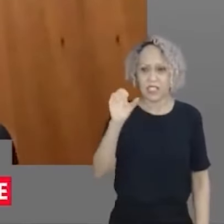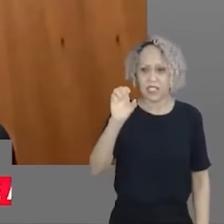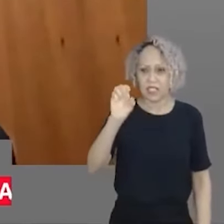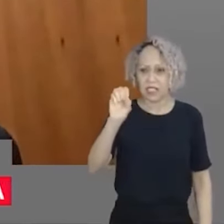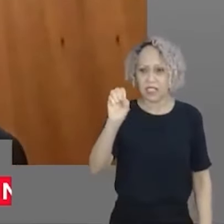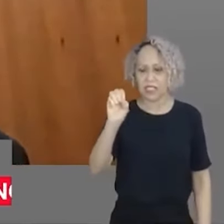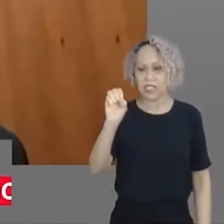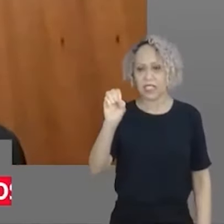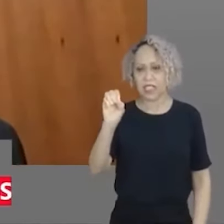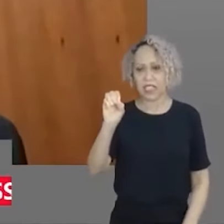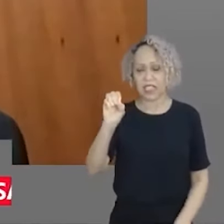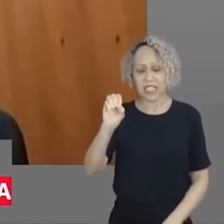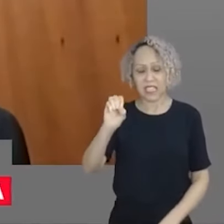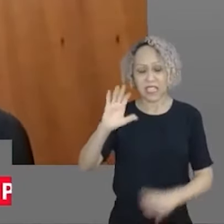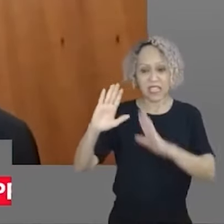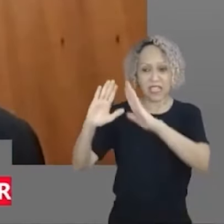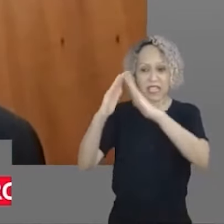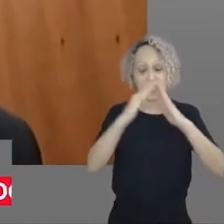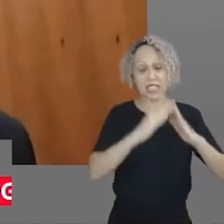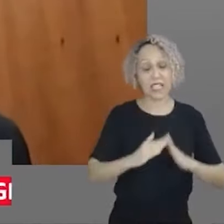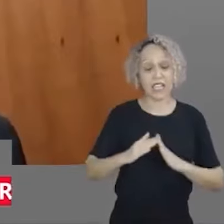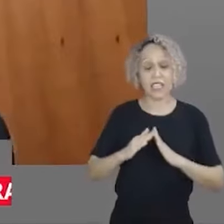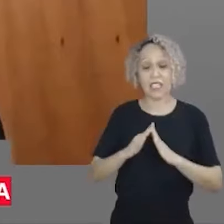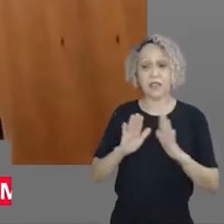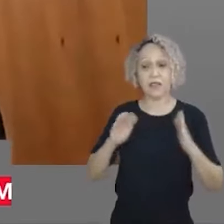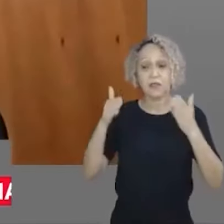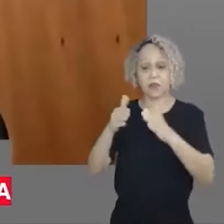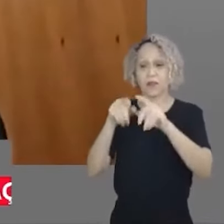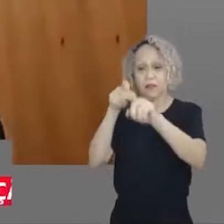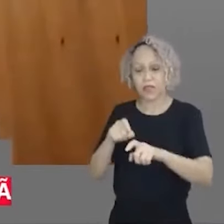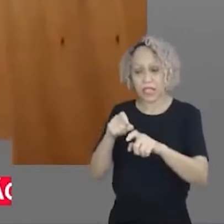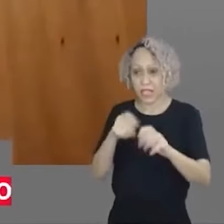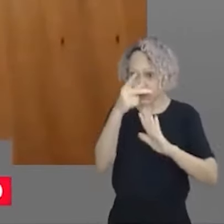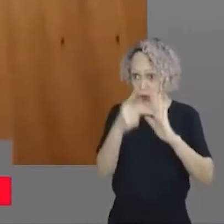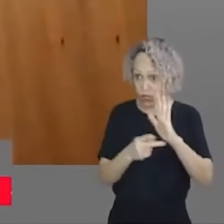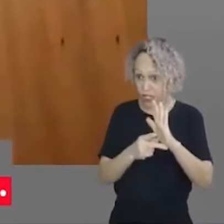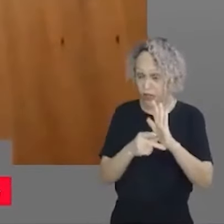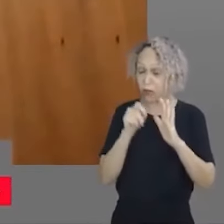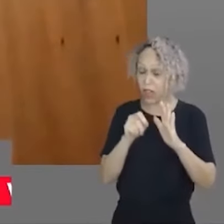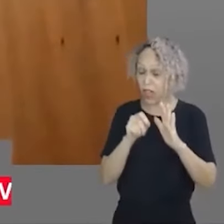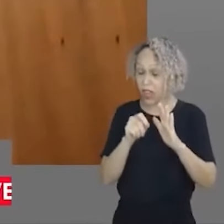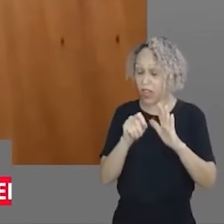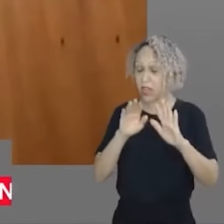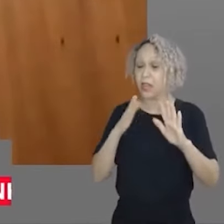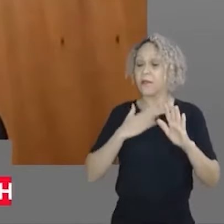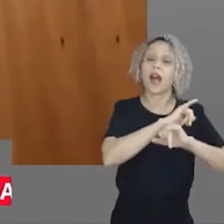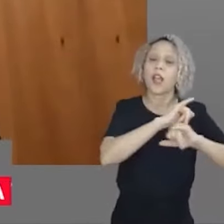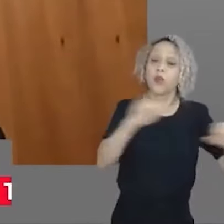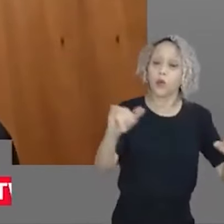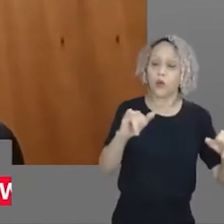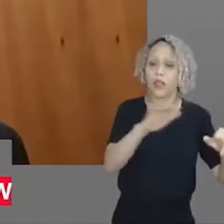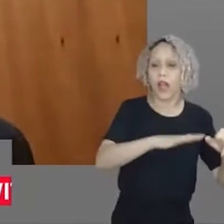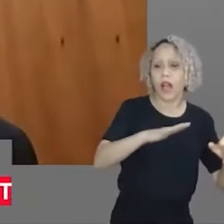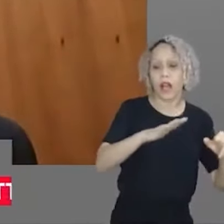assinado, do Minha Casa Rural Calamidade, tá? Que foi criado especificamente para atender essas pessoas. E